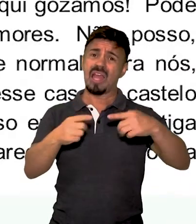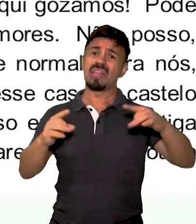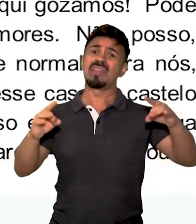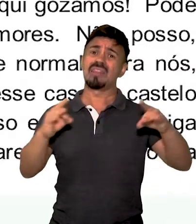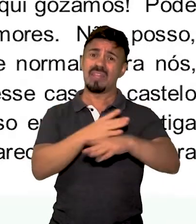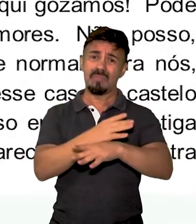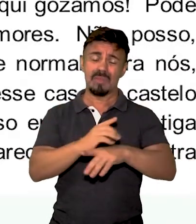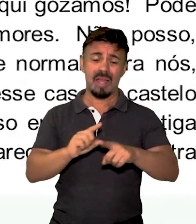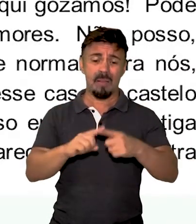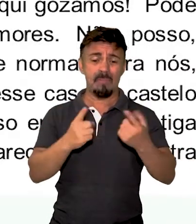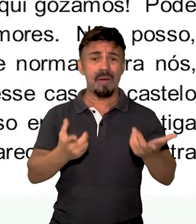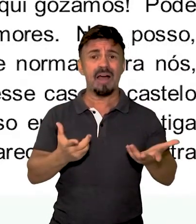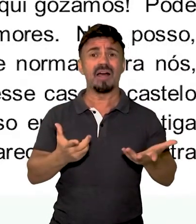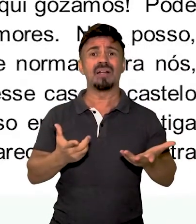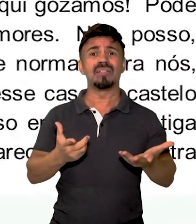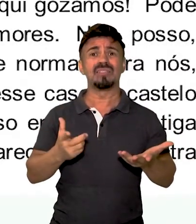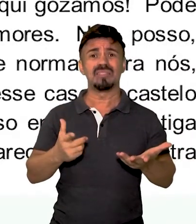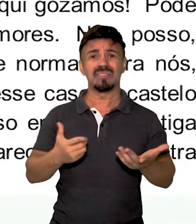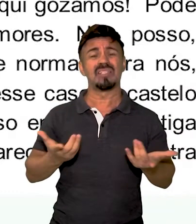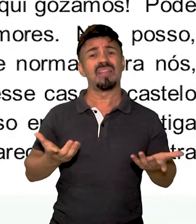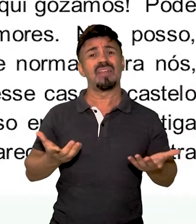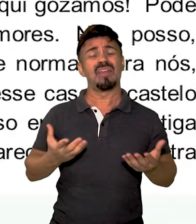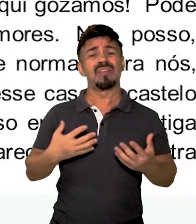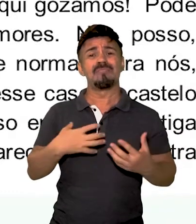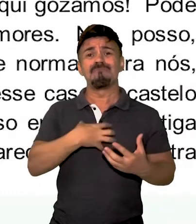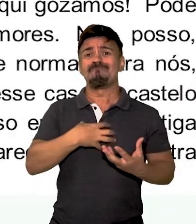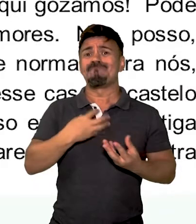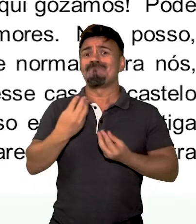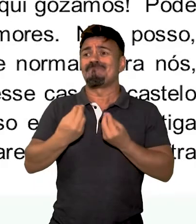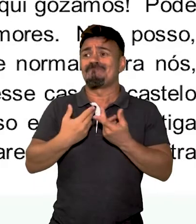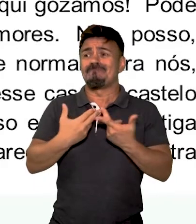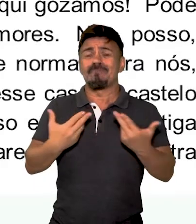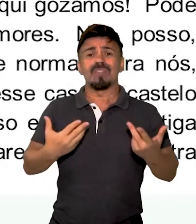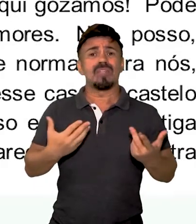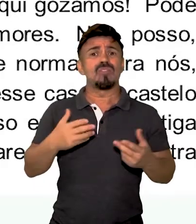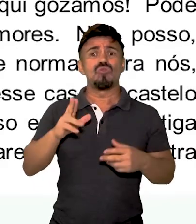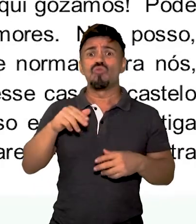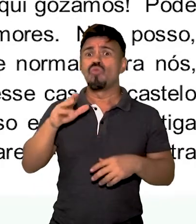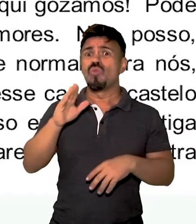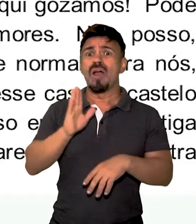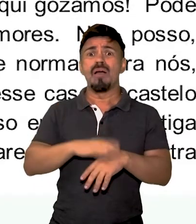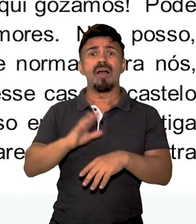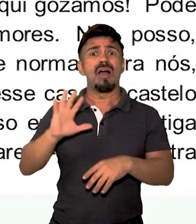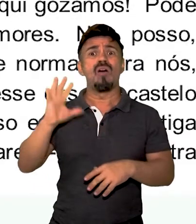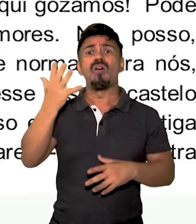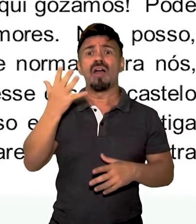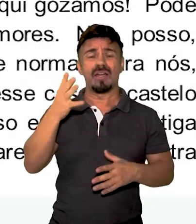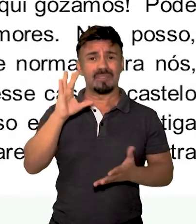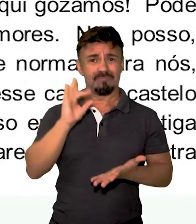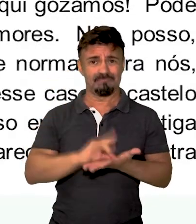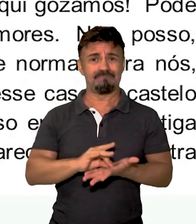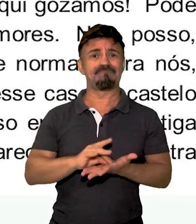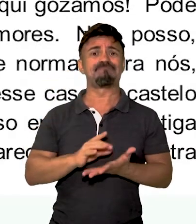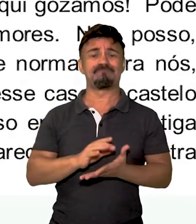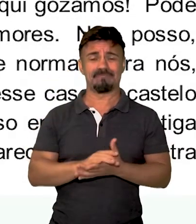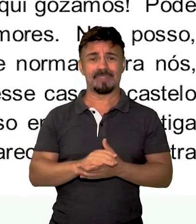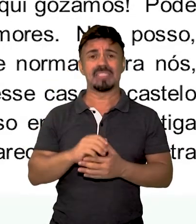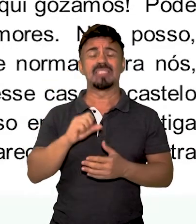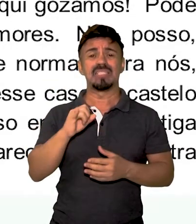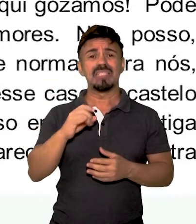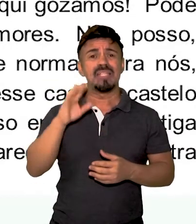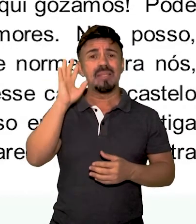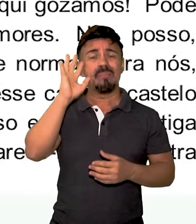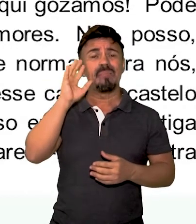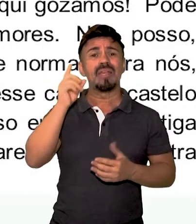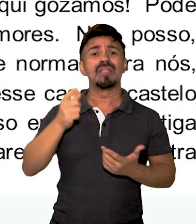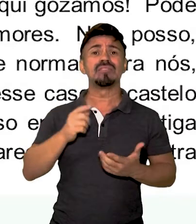mas neste caso é um castelo no ar, coisa que jamais acontecerá na realidade. Se penso